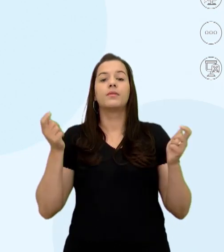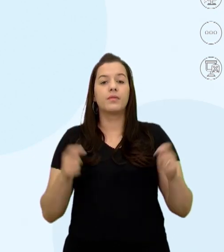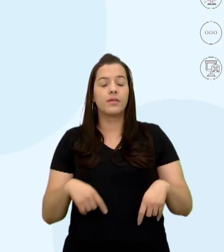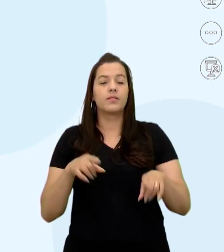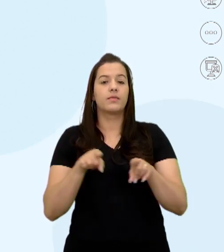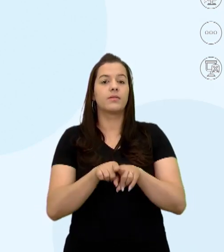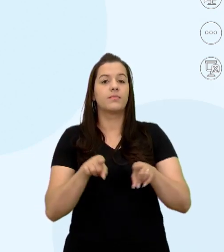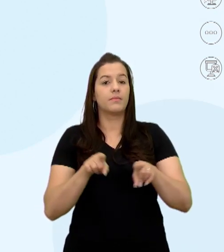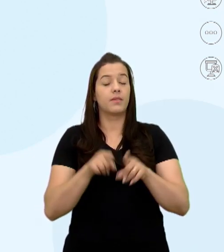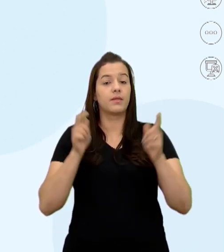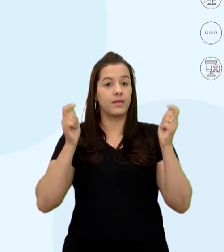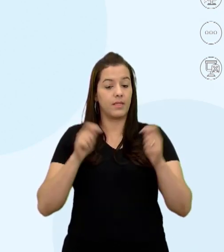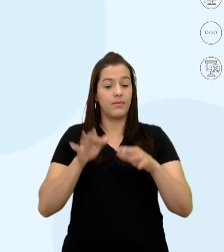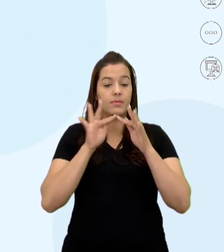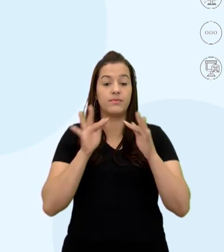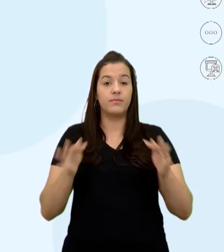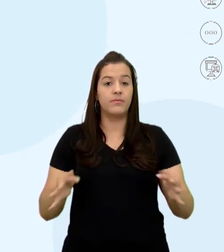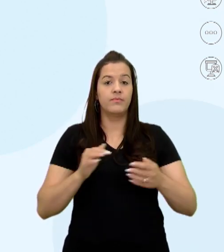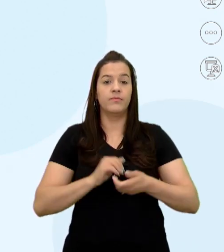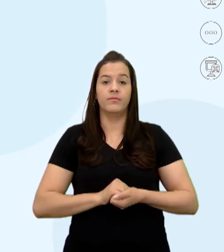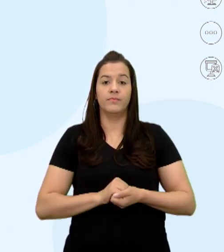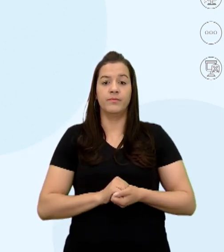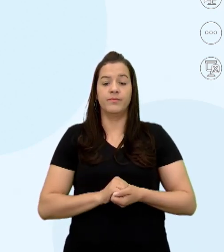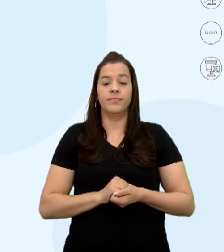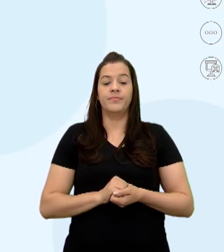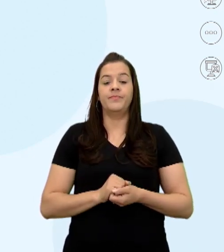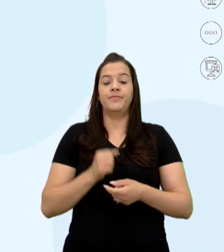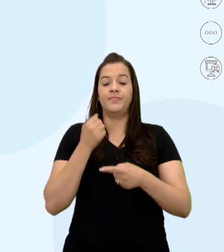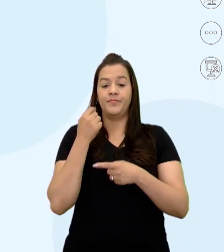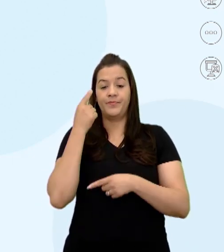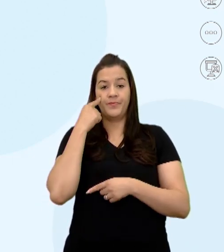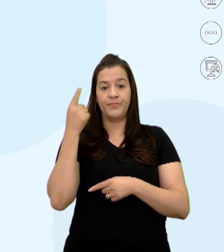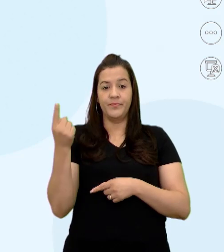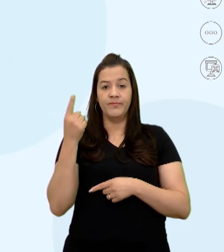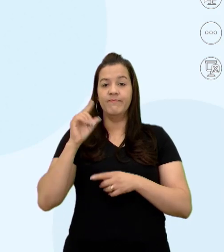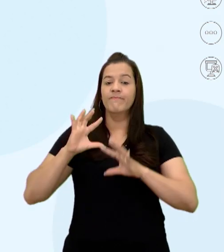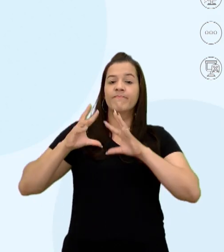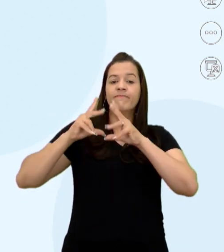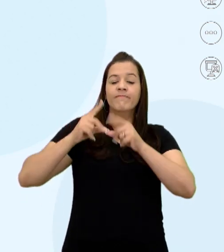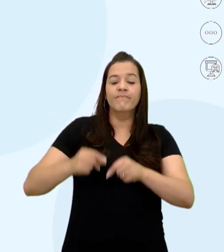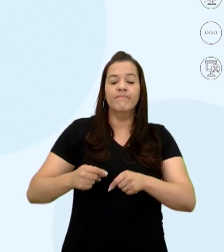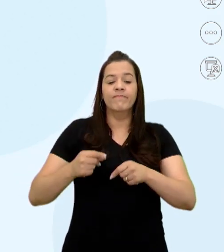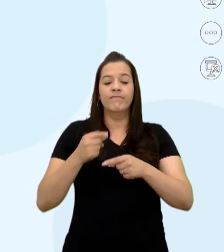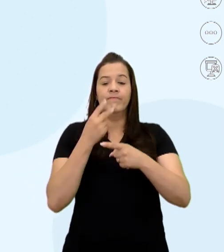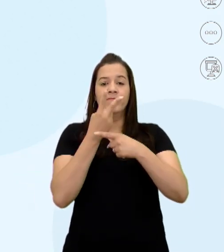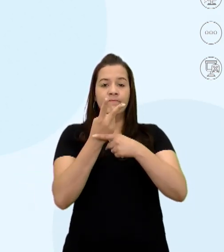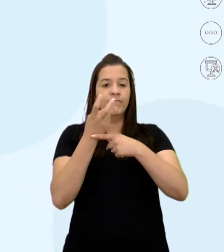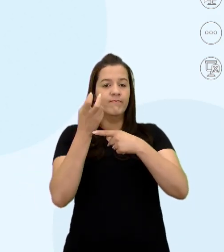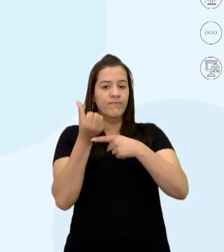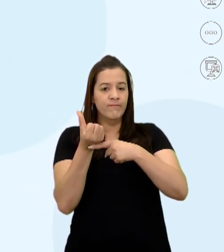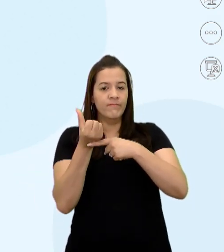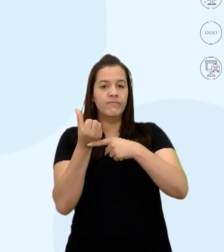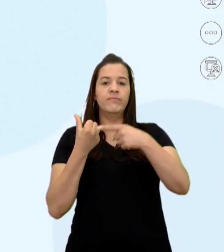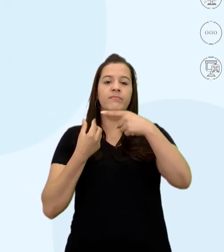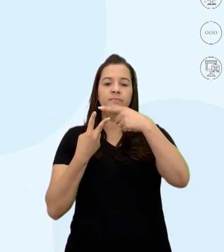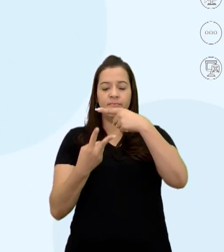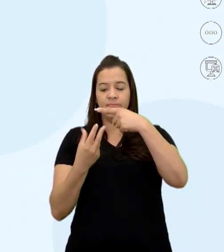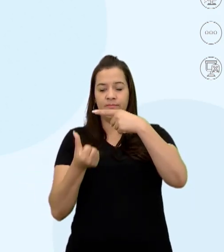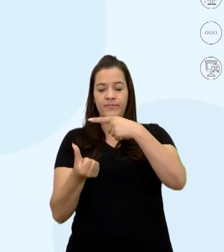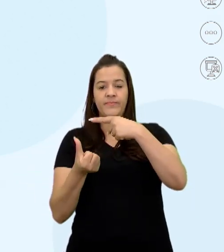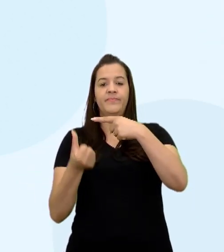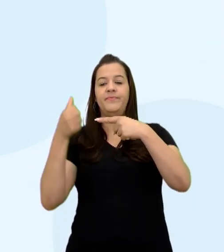eu também posso simplificar. Que legal. Tá? Eu posso simplificar, ó, tudo por 26, ó. Divido em cima por